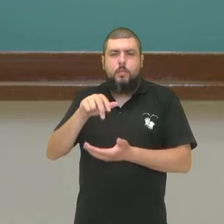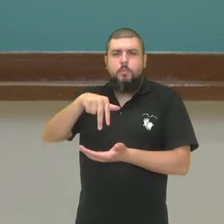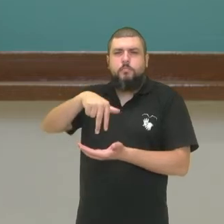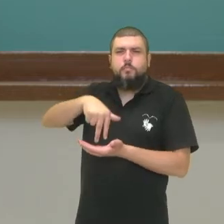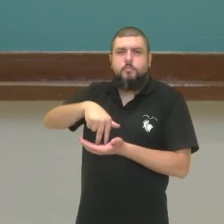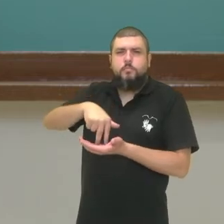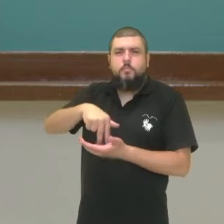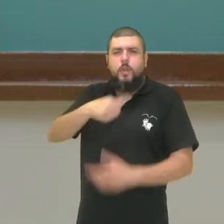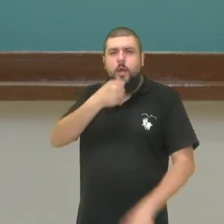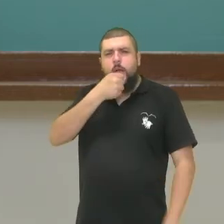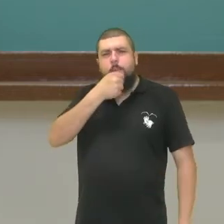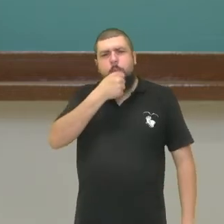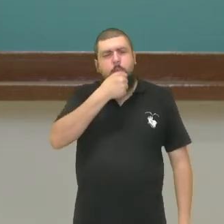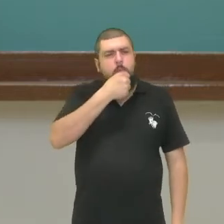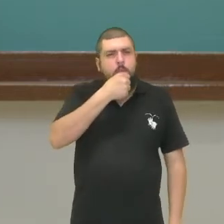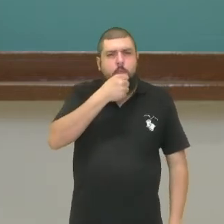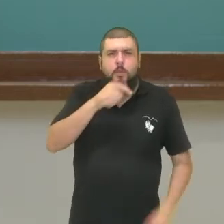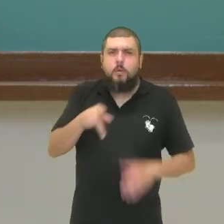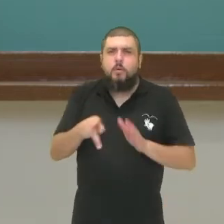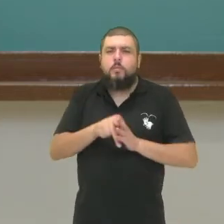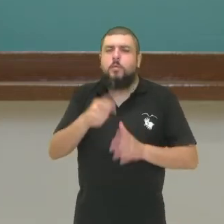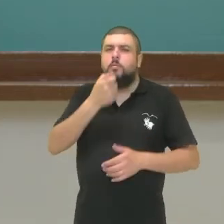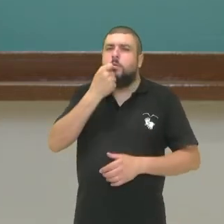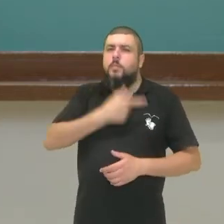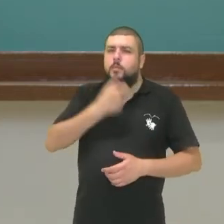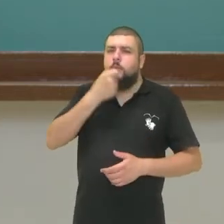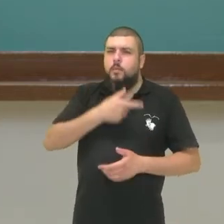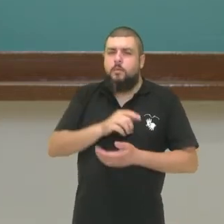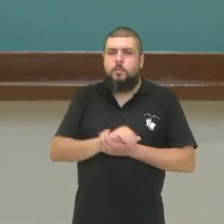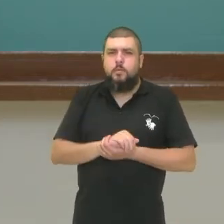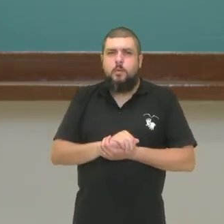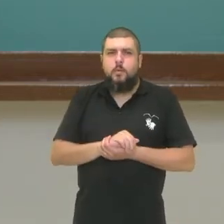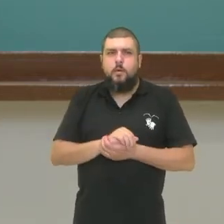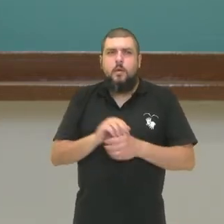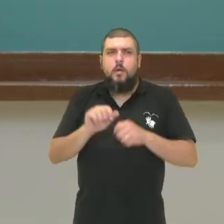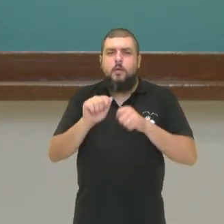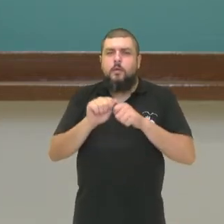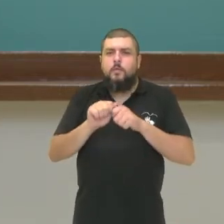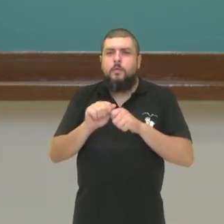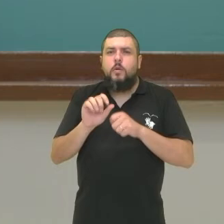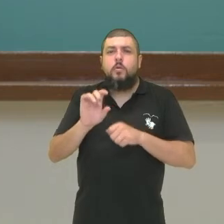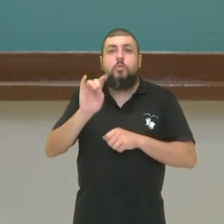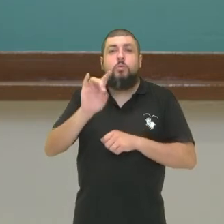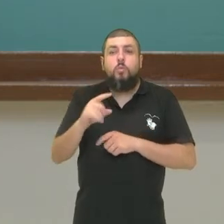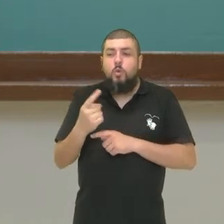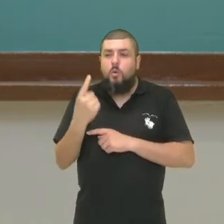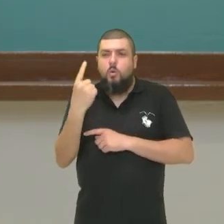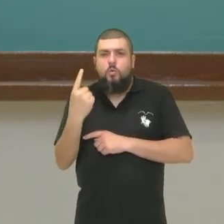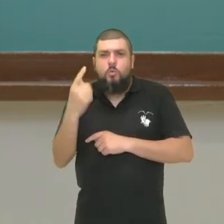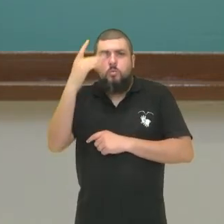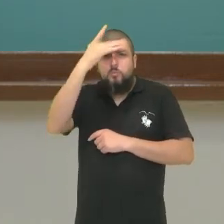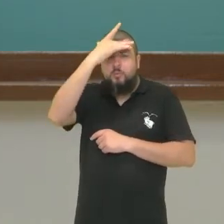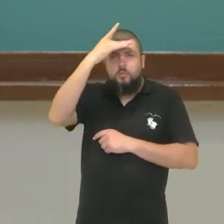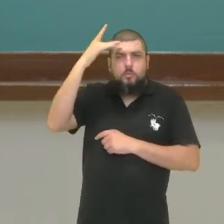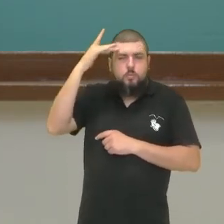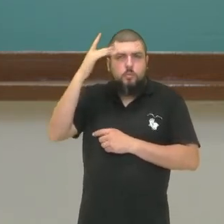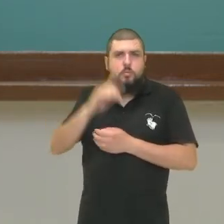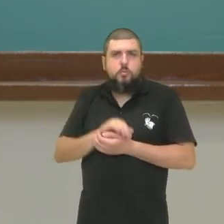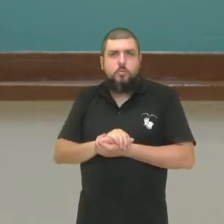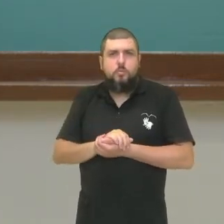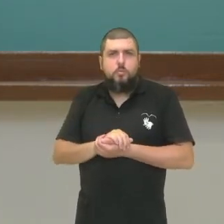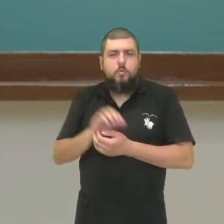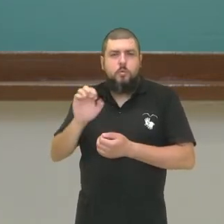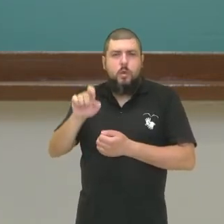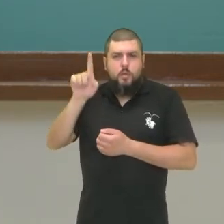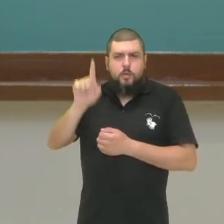muito utilizado para os espetáculos de humor executados apenas por um comediante, que se